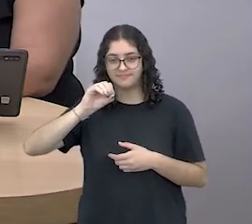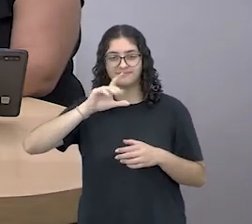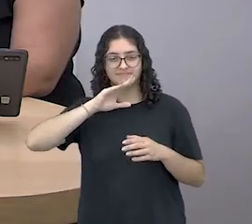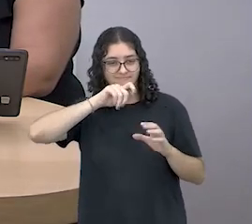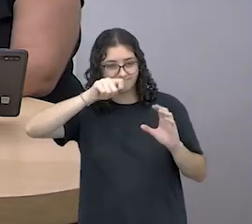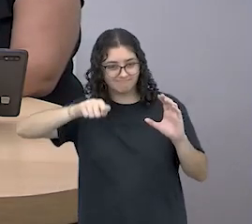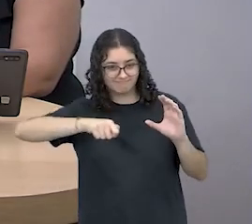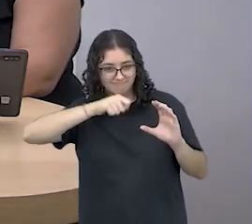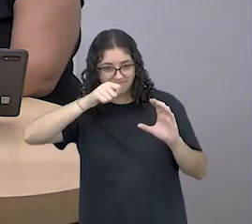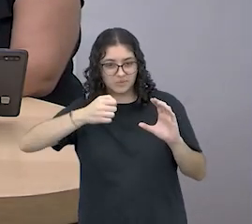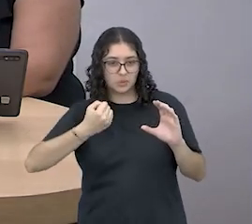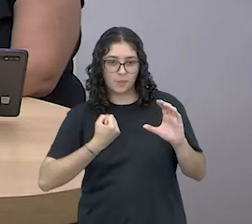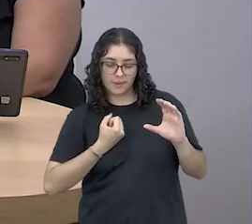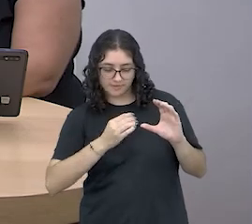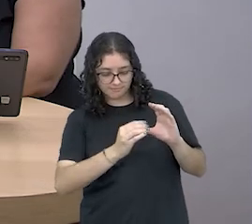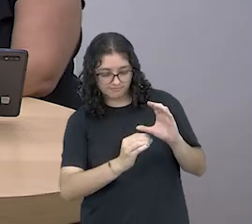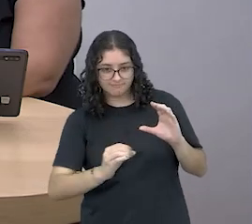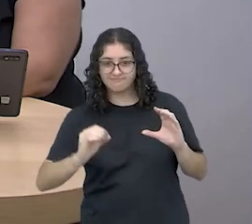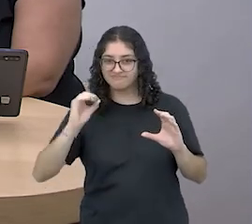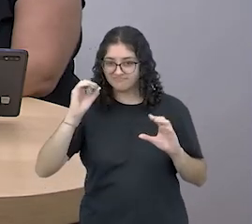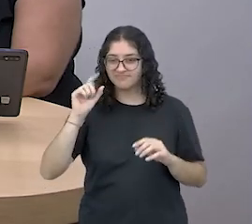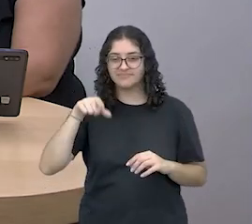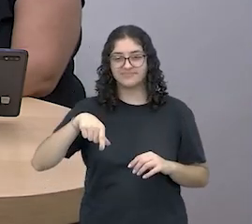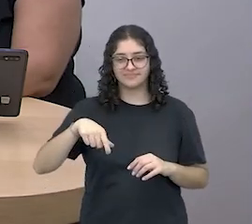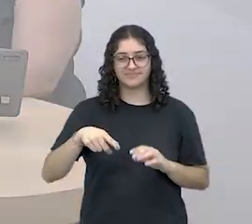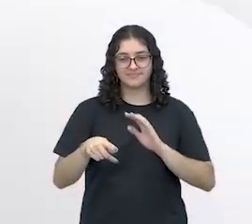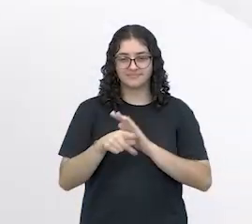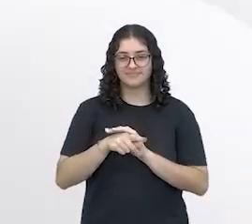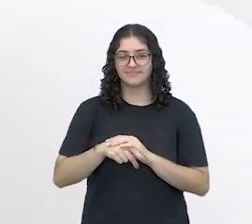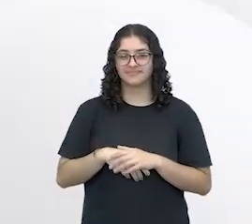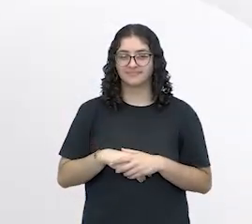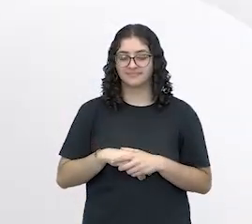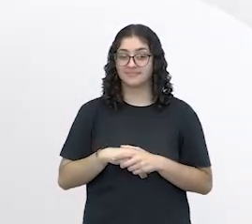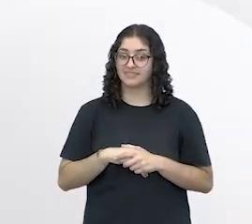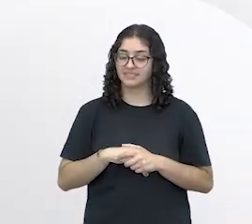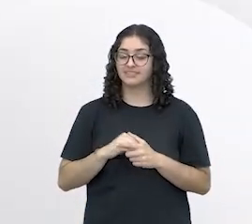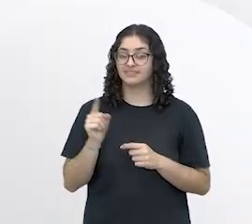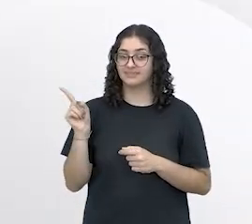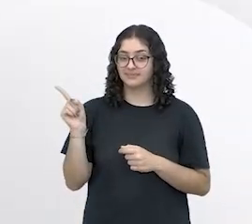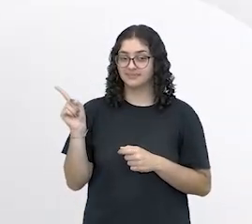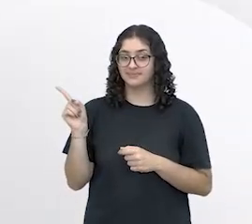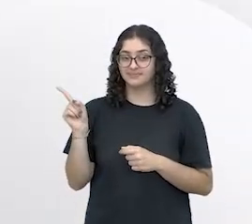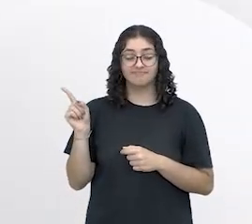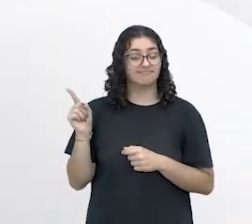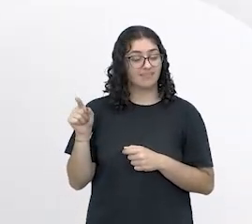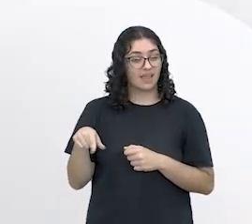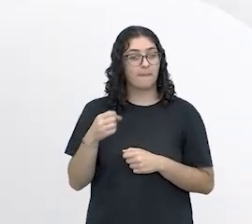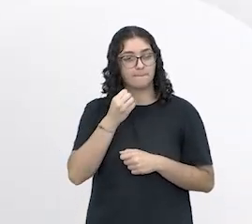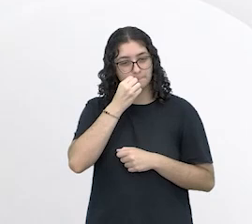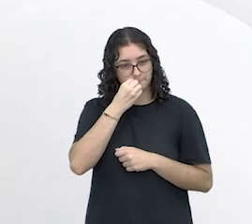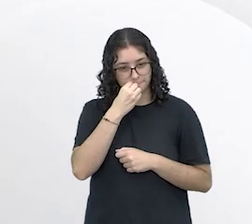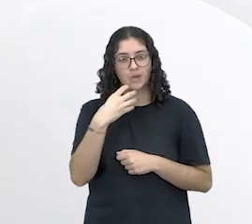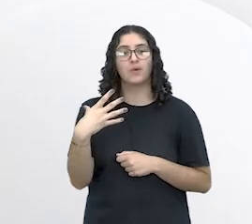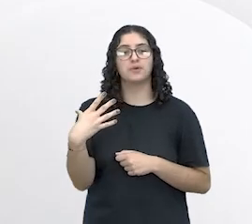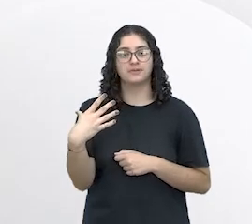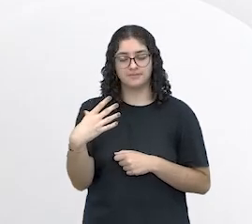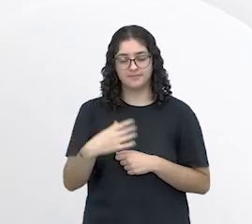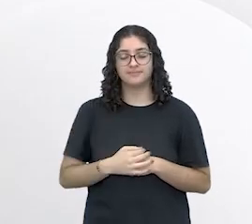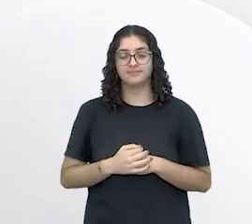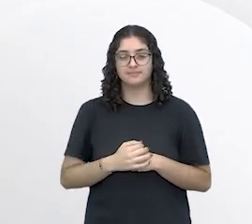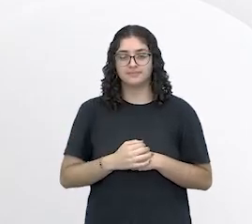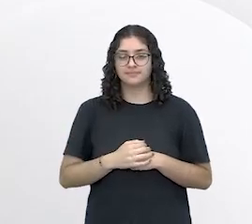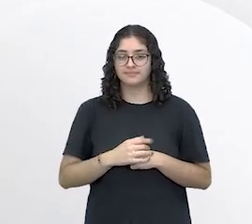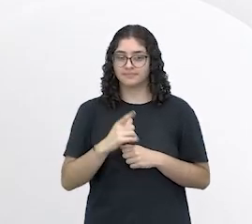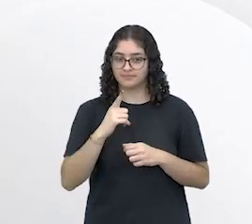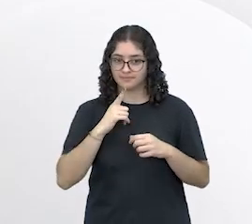E eu sempre me confundo, né? Bingo. Bingo é uma ótima maneira, né? Sim.